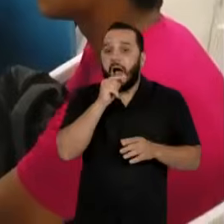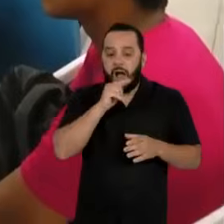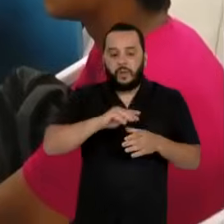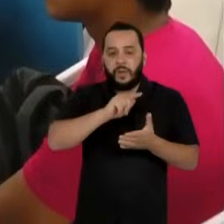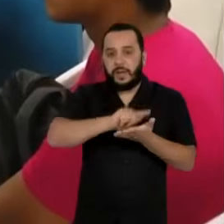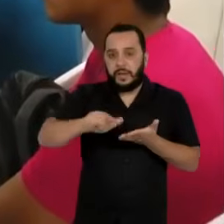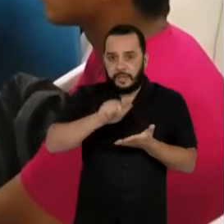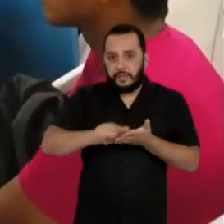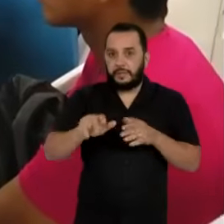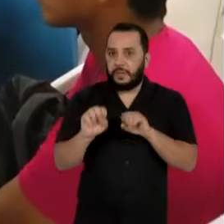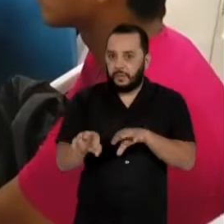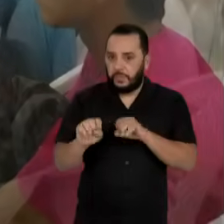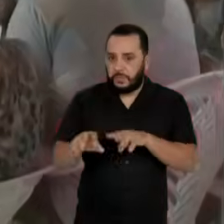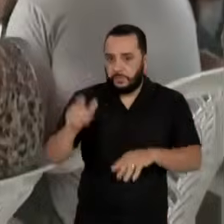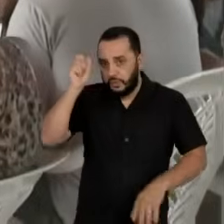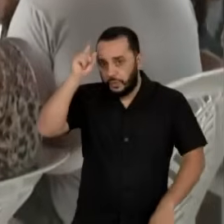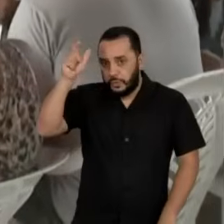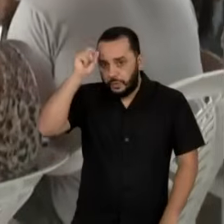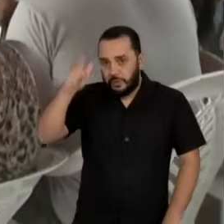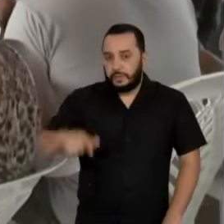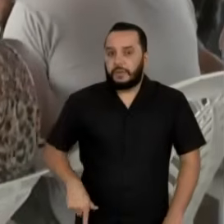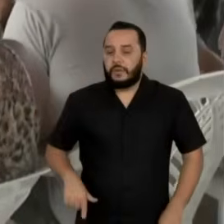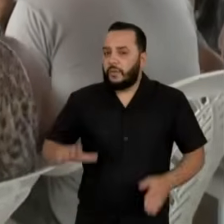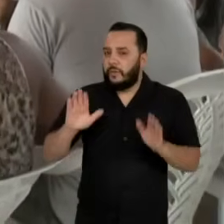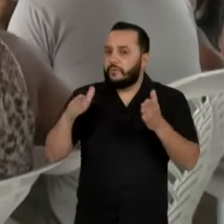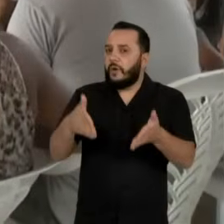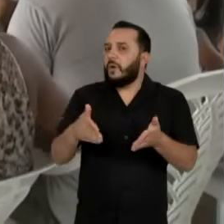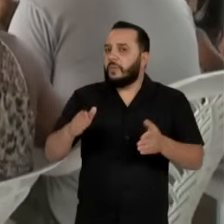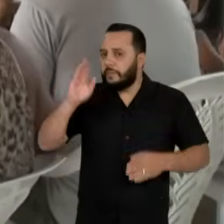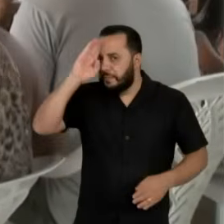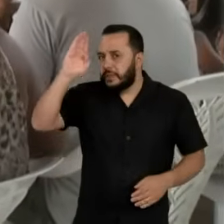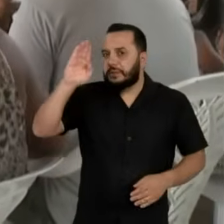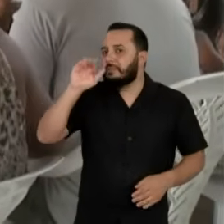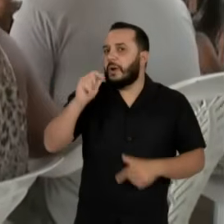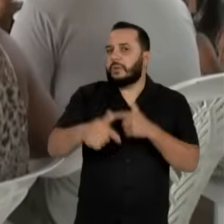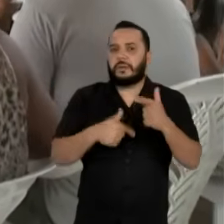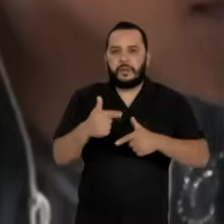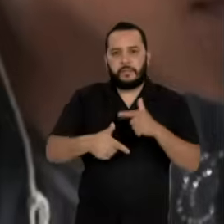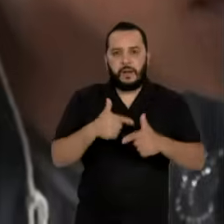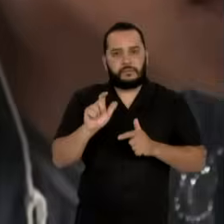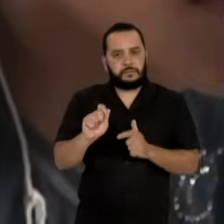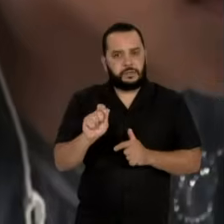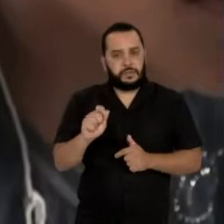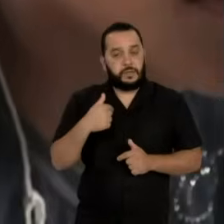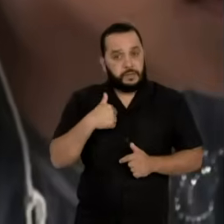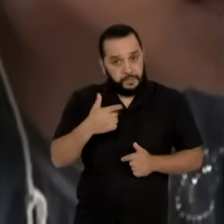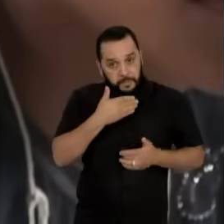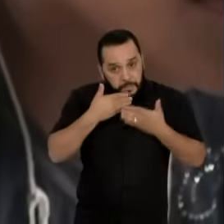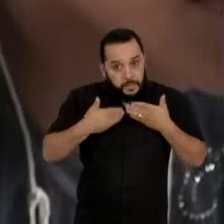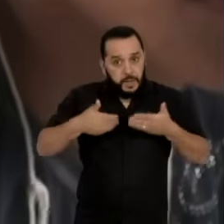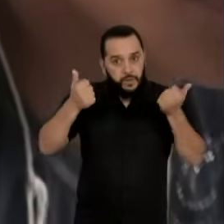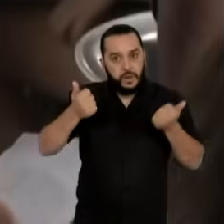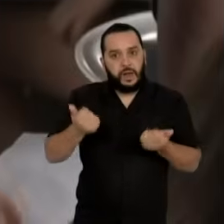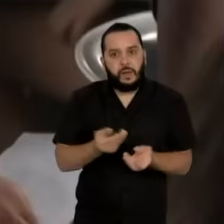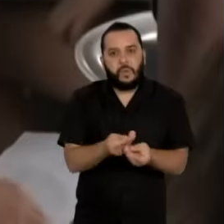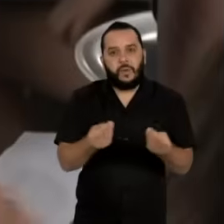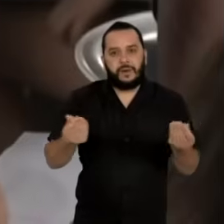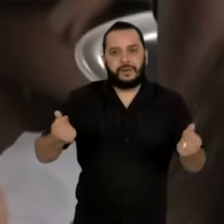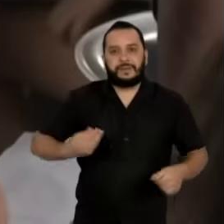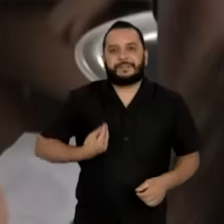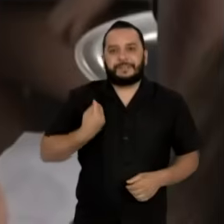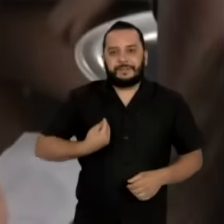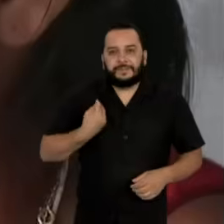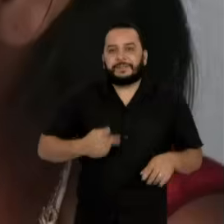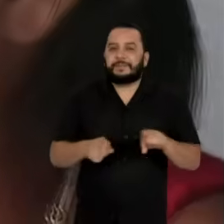potável, educação e cultura. O foco principal da atuação visa melhorar a qualidade de vida e o exercício